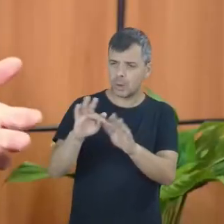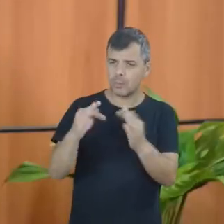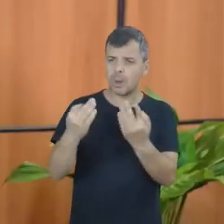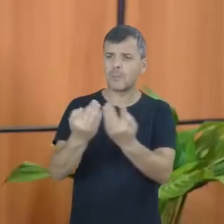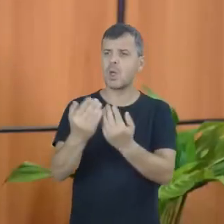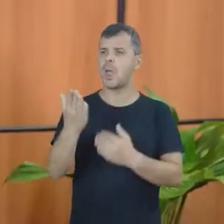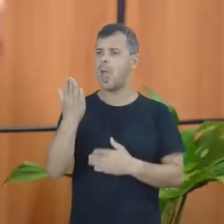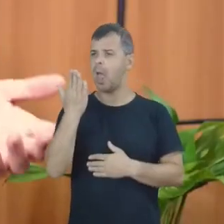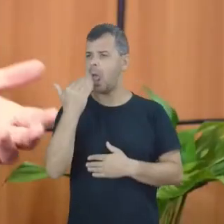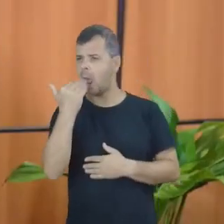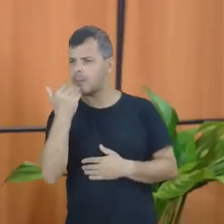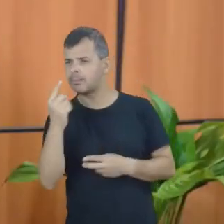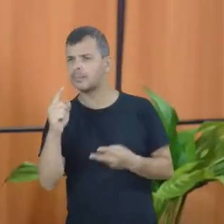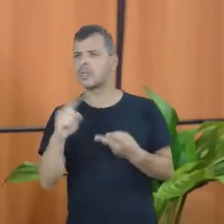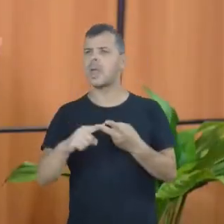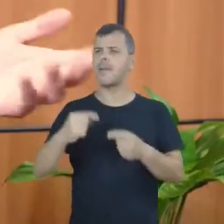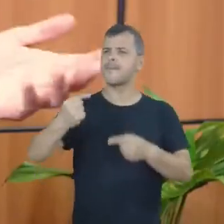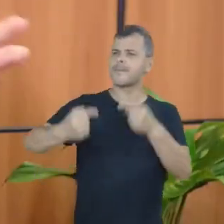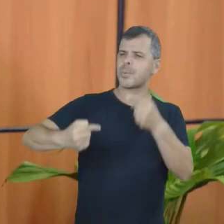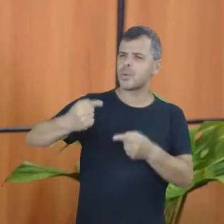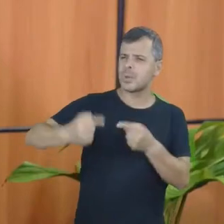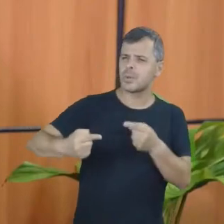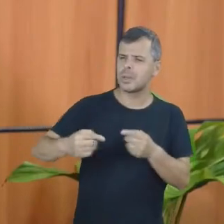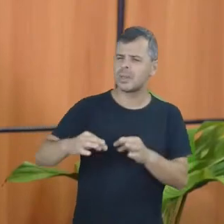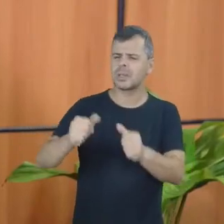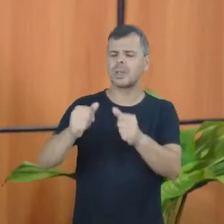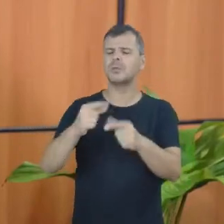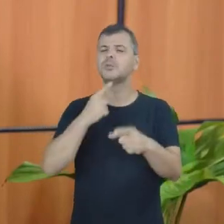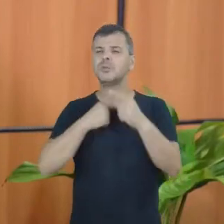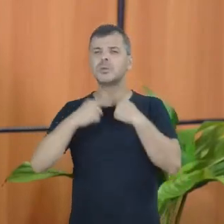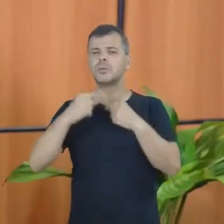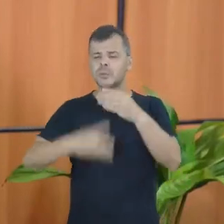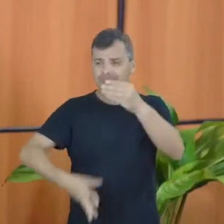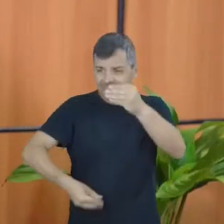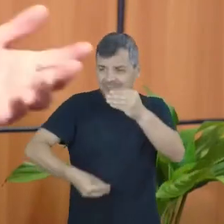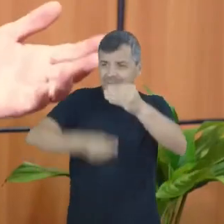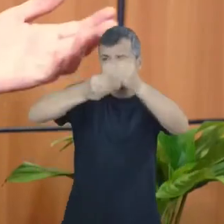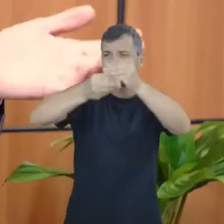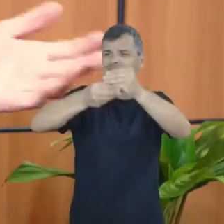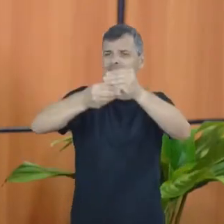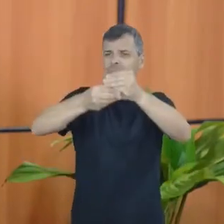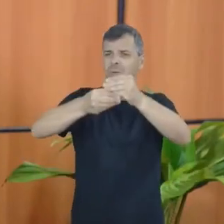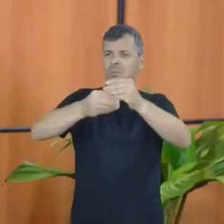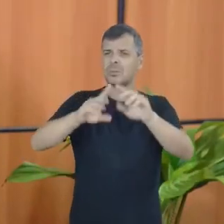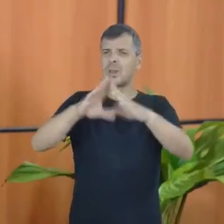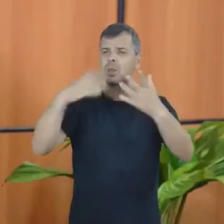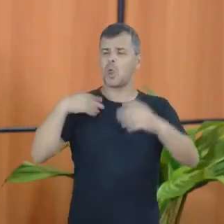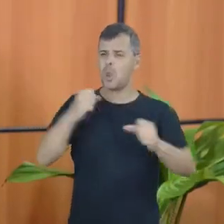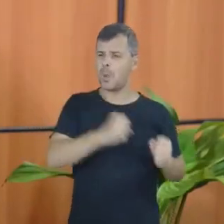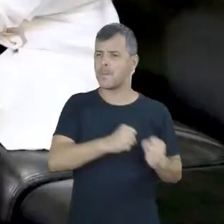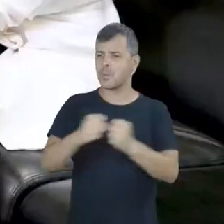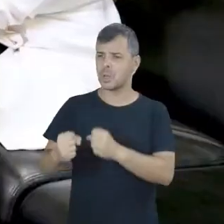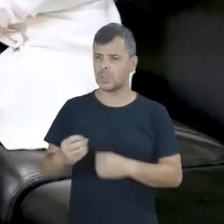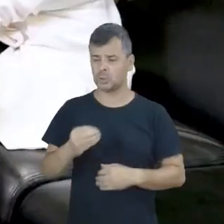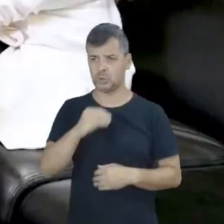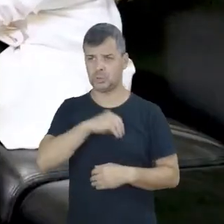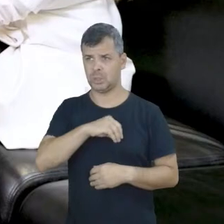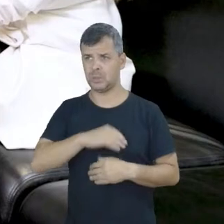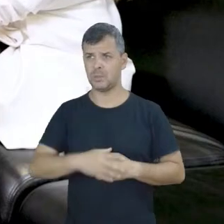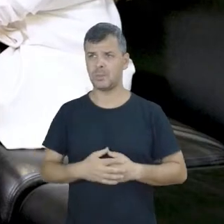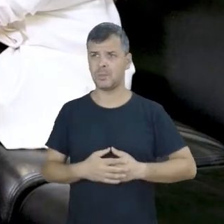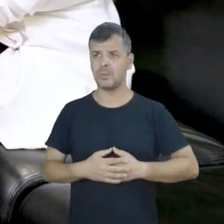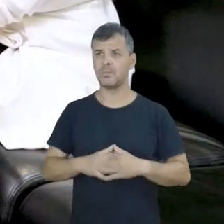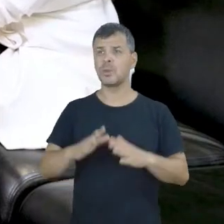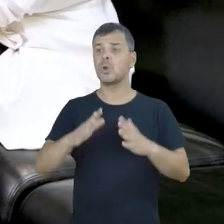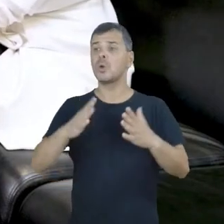através da alimentação, através das políticas que cada um deseja implementar a partir do seu poder aquisitivo. Vamos agora um